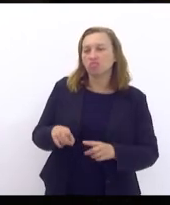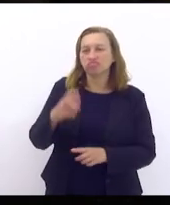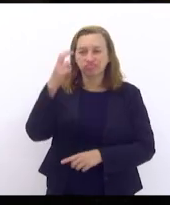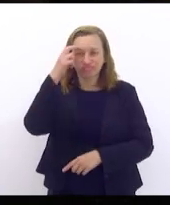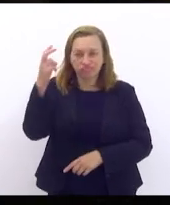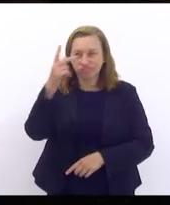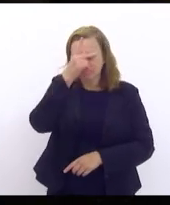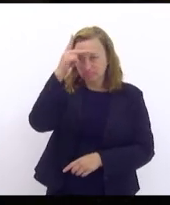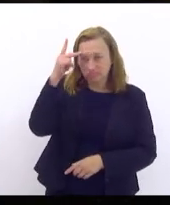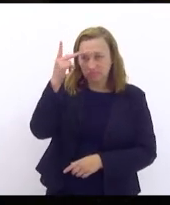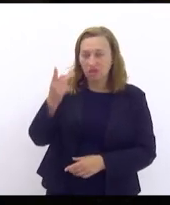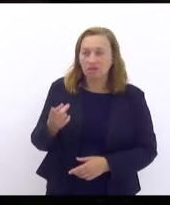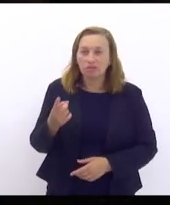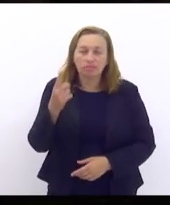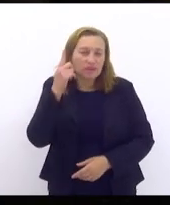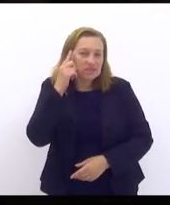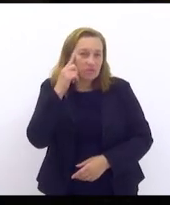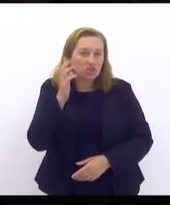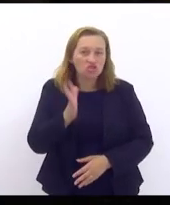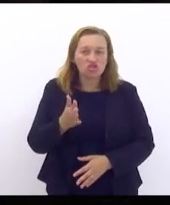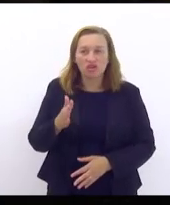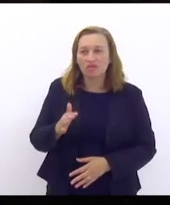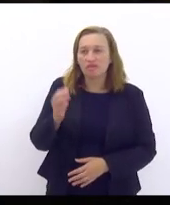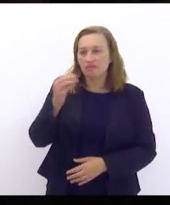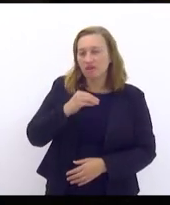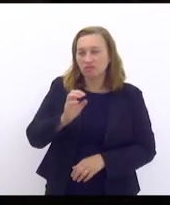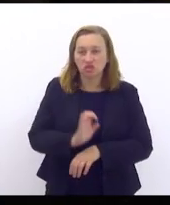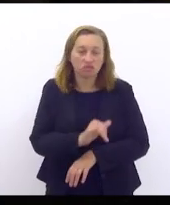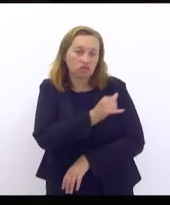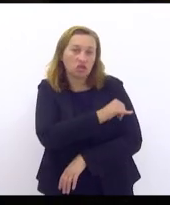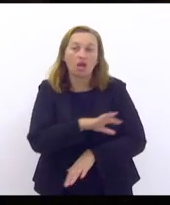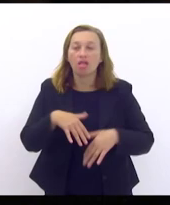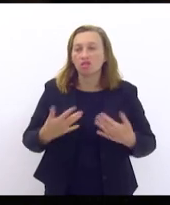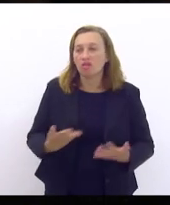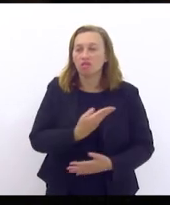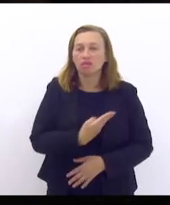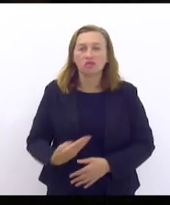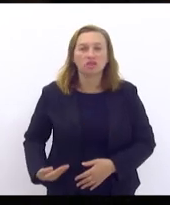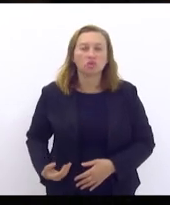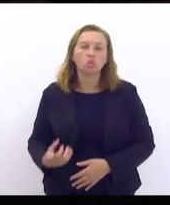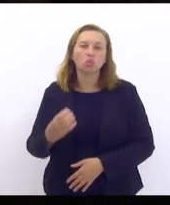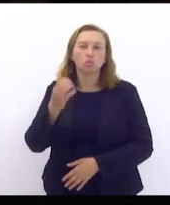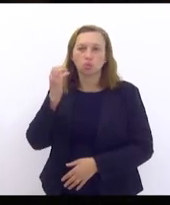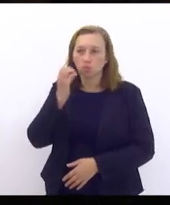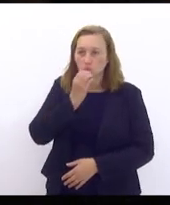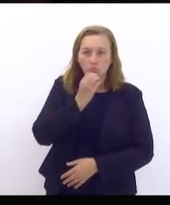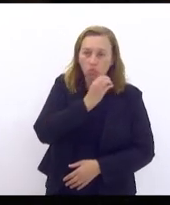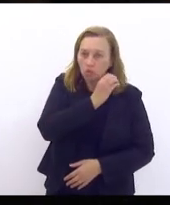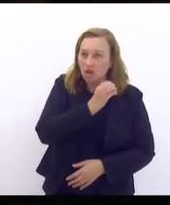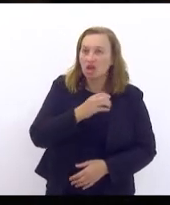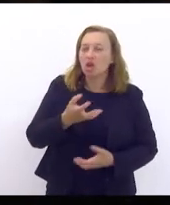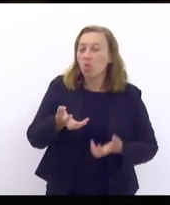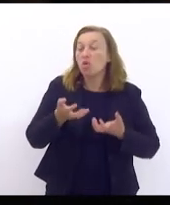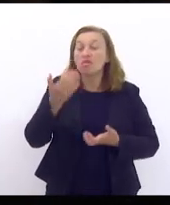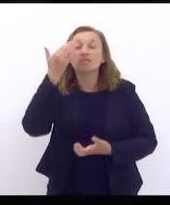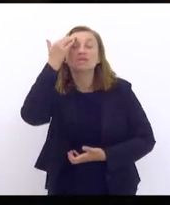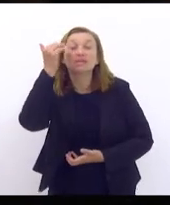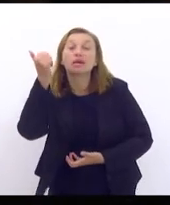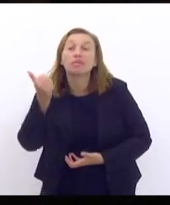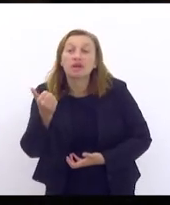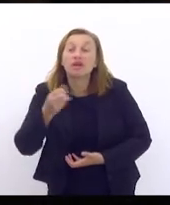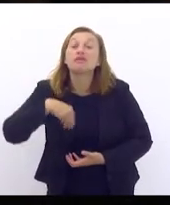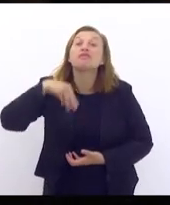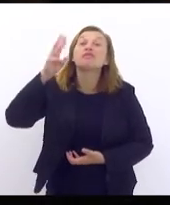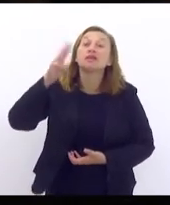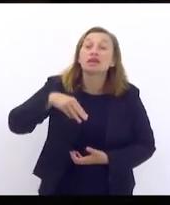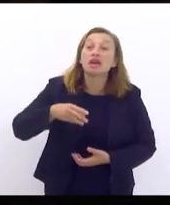uma lógica já falida no estado do Rio de Janeiro. Então, governador Cláudio Castro, eu quero saber quem